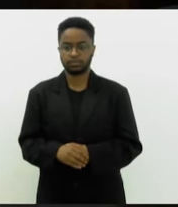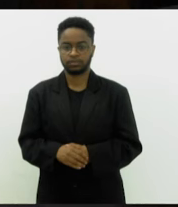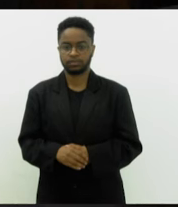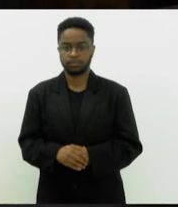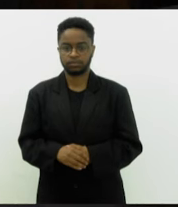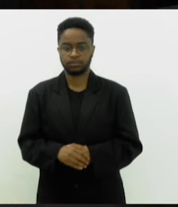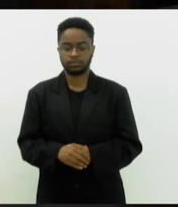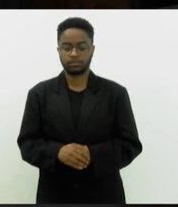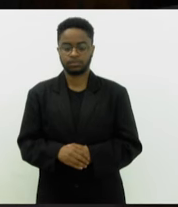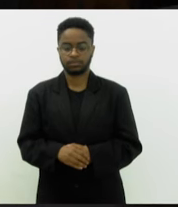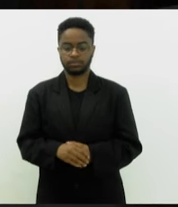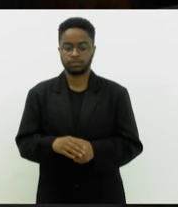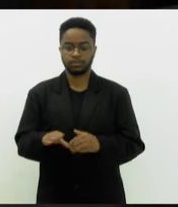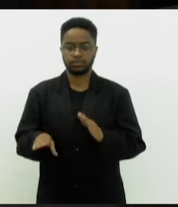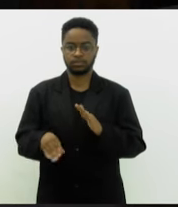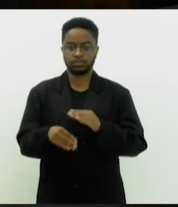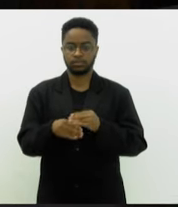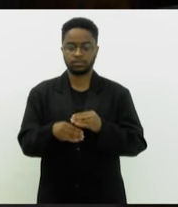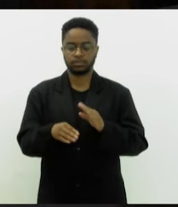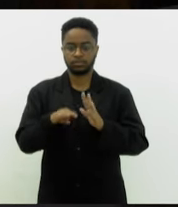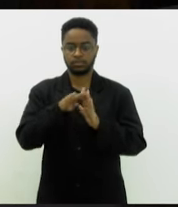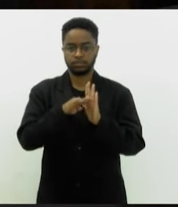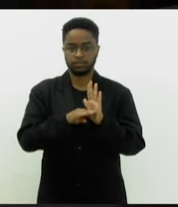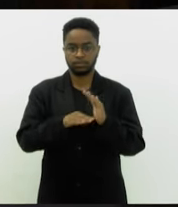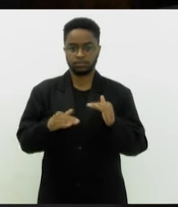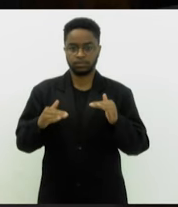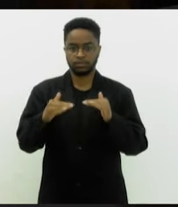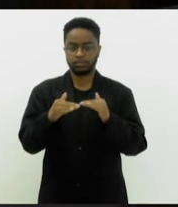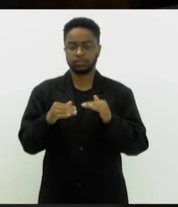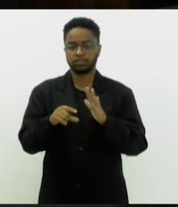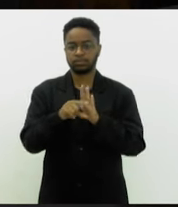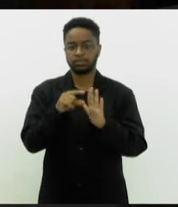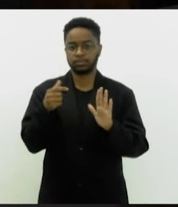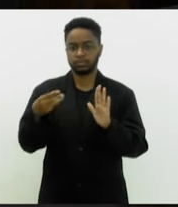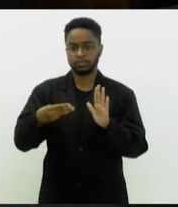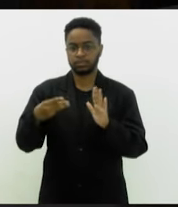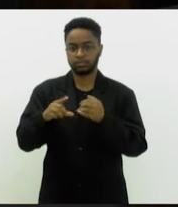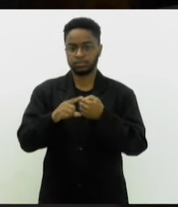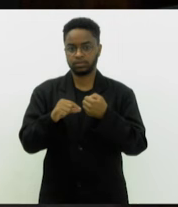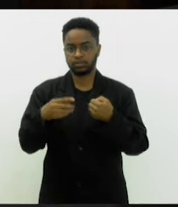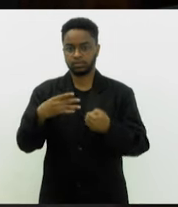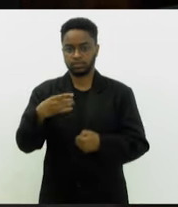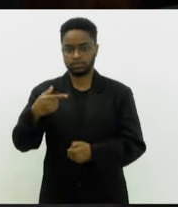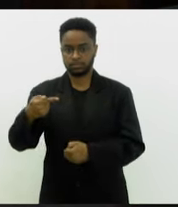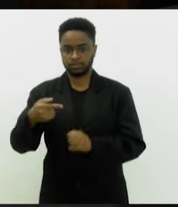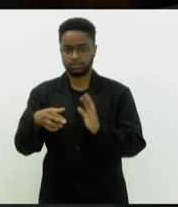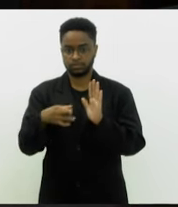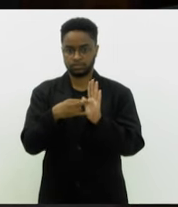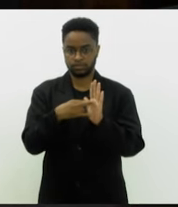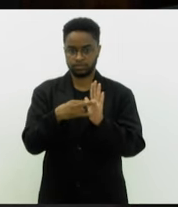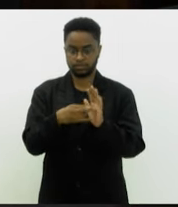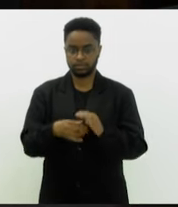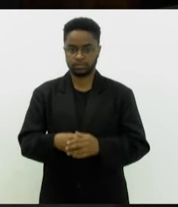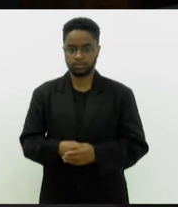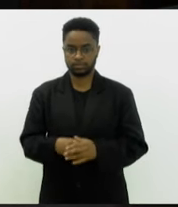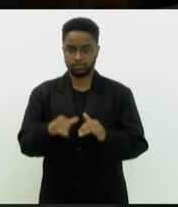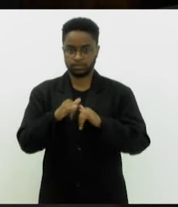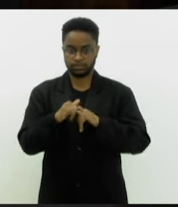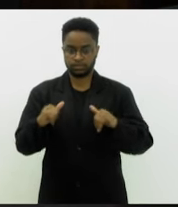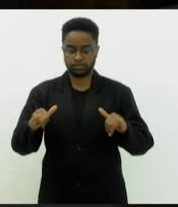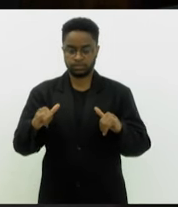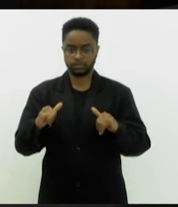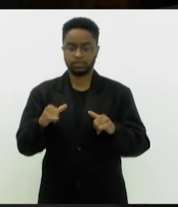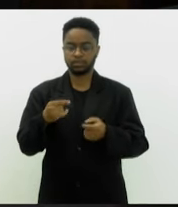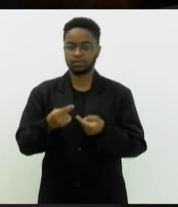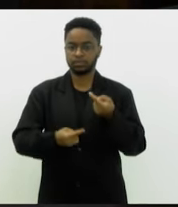Incluindo na ordem do dia, de acordo com o parágrafo 3º do artigo 47 do Regimento Interno, anuncio, em